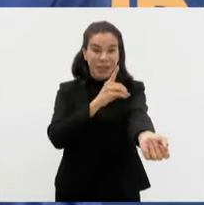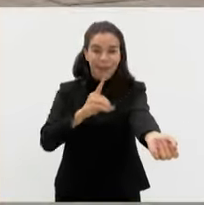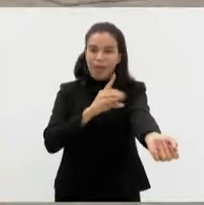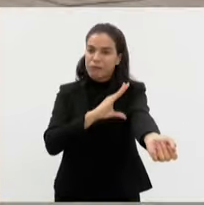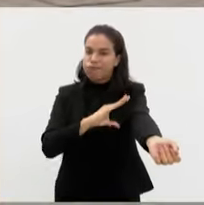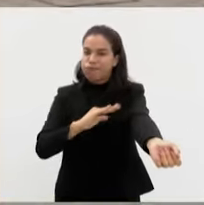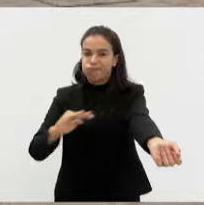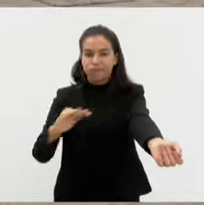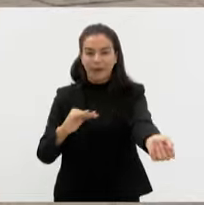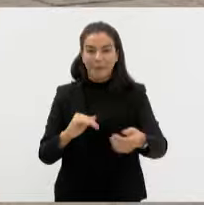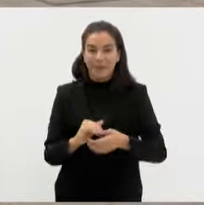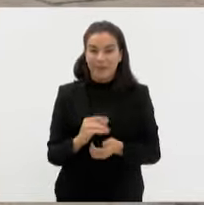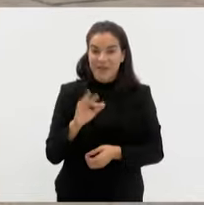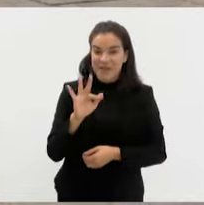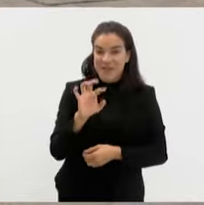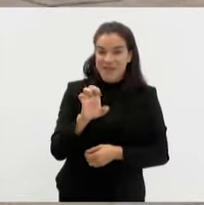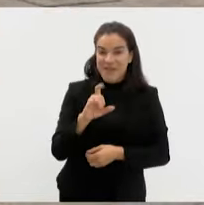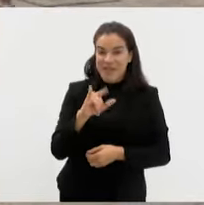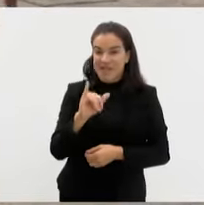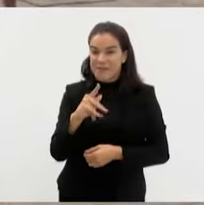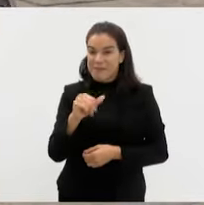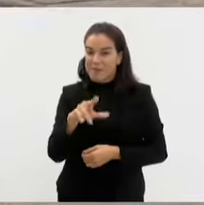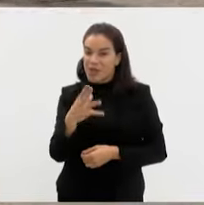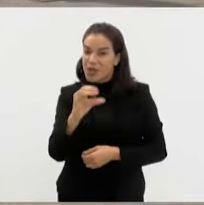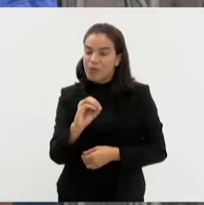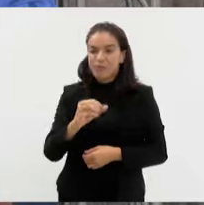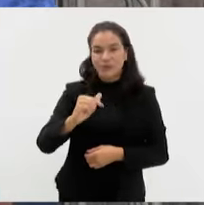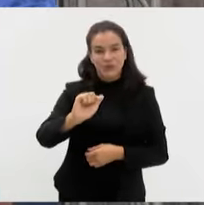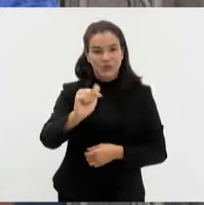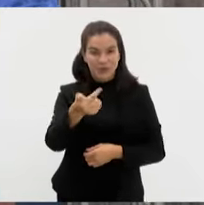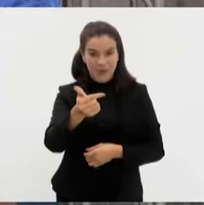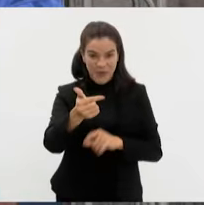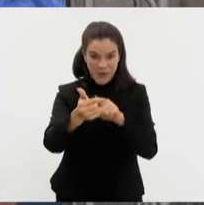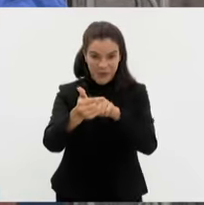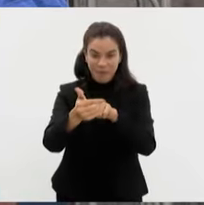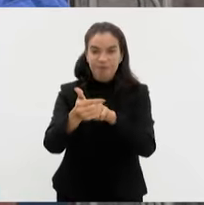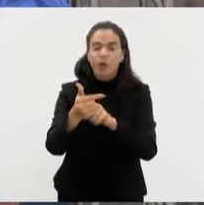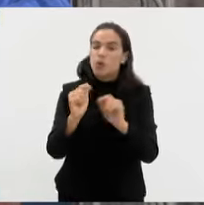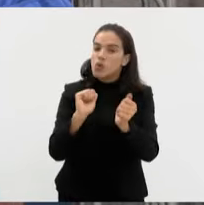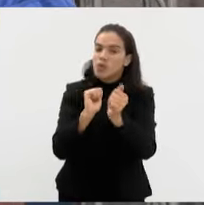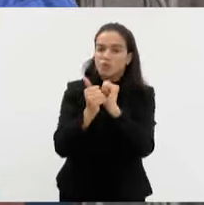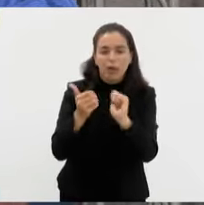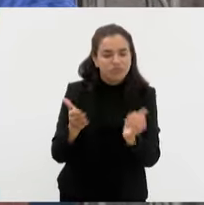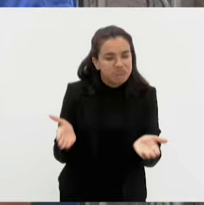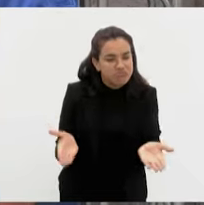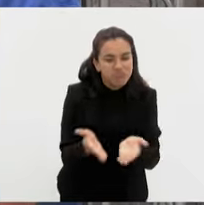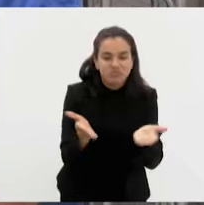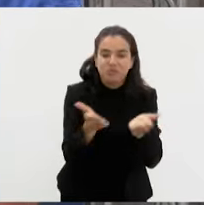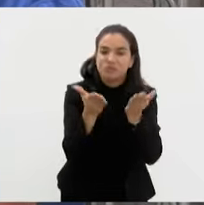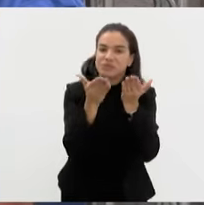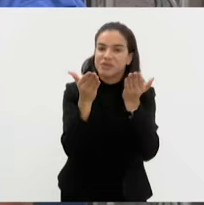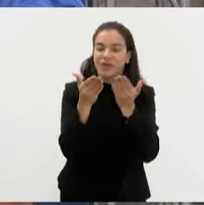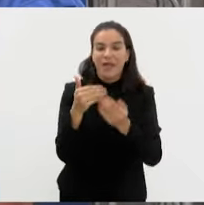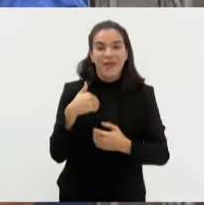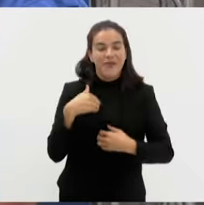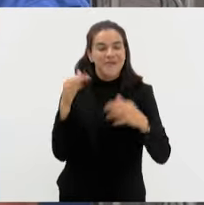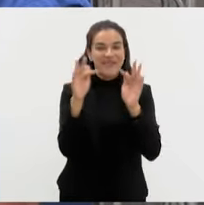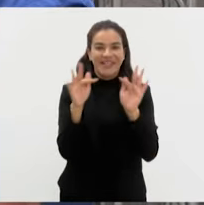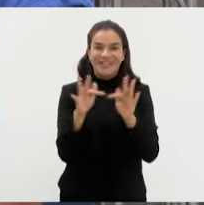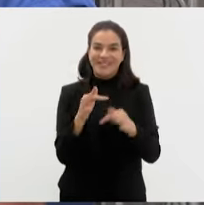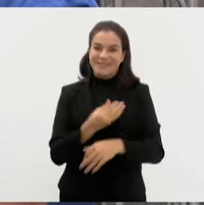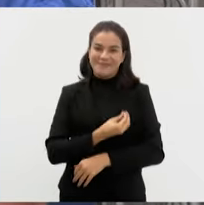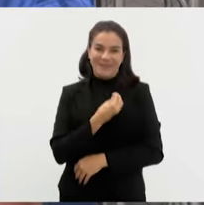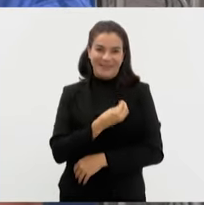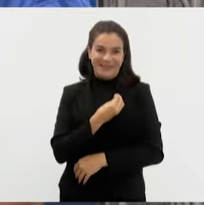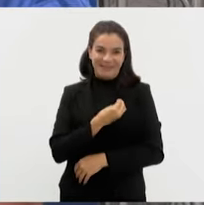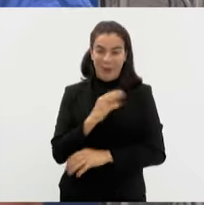é tudo. Felipinho Raves foi o segundo colocado. O esporte tem que ser incentivado sempre. Eu estou muito feliz de estar participando desse momento, estou